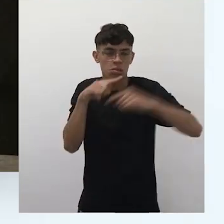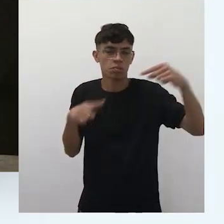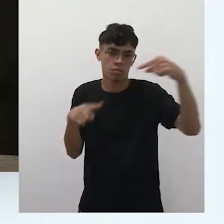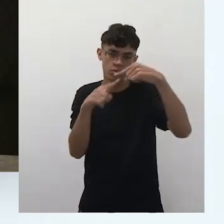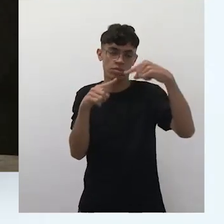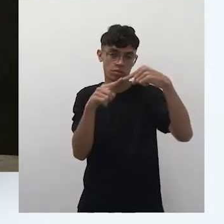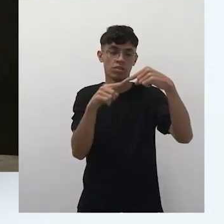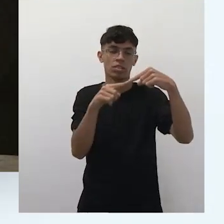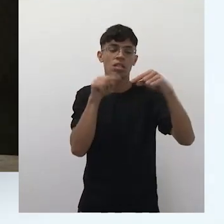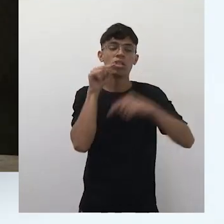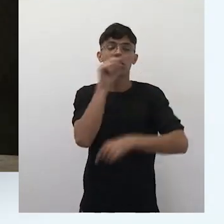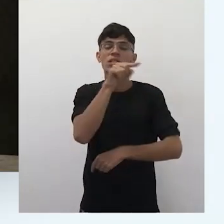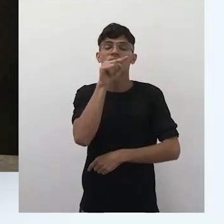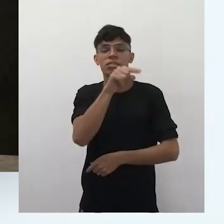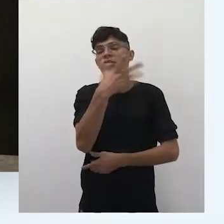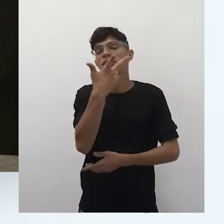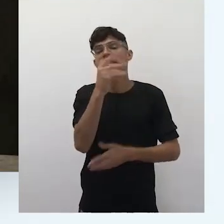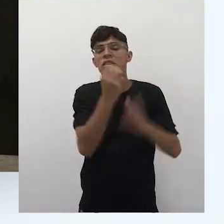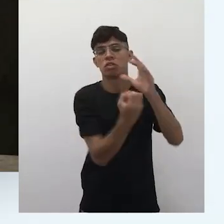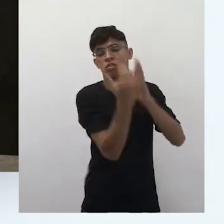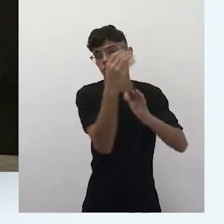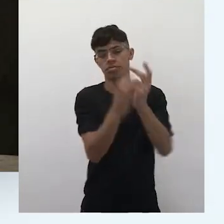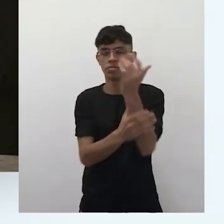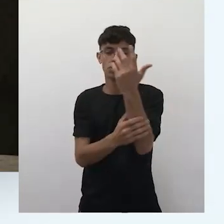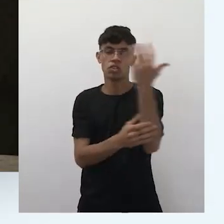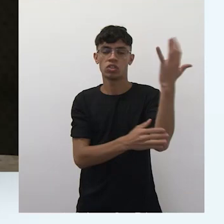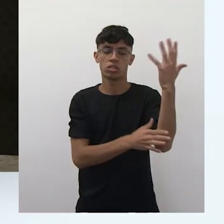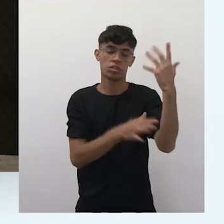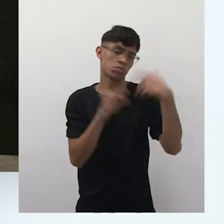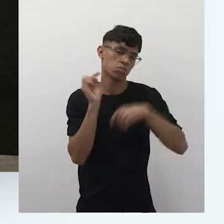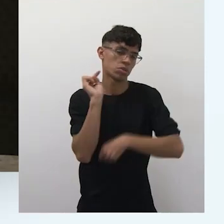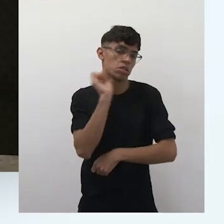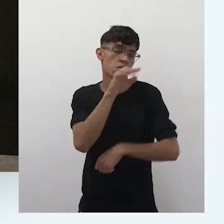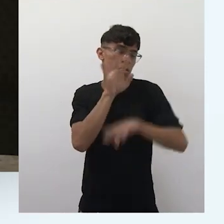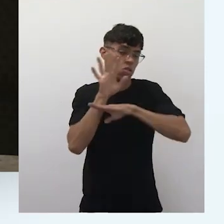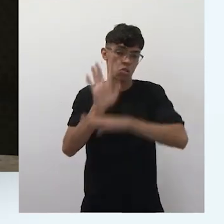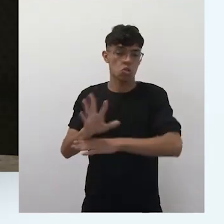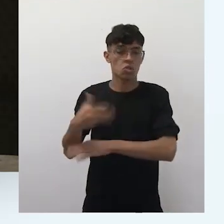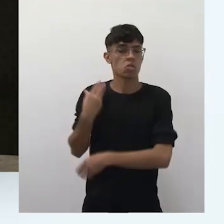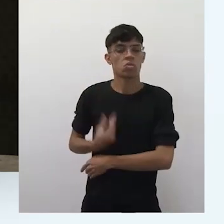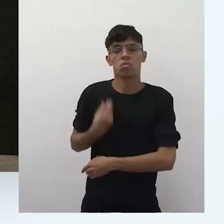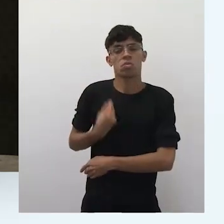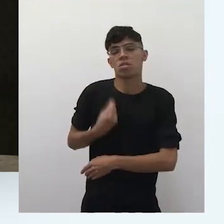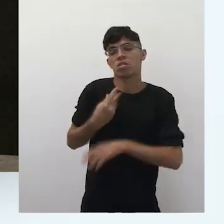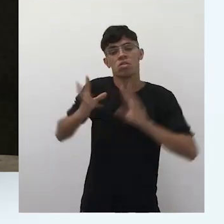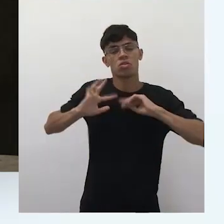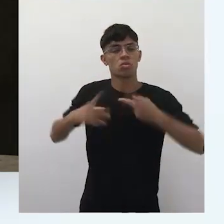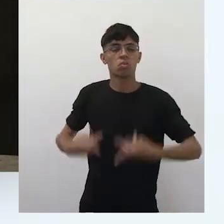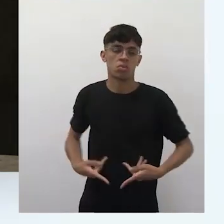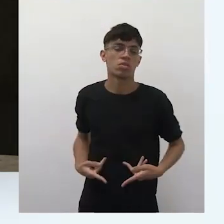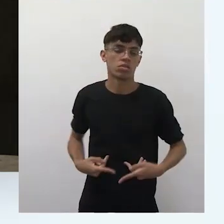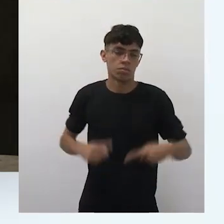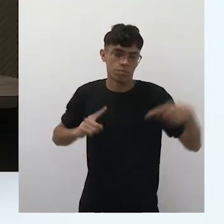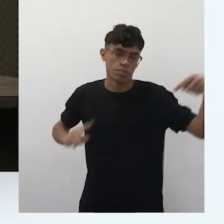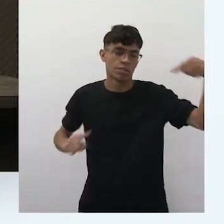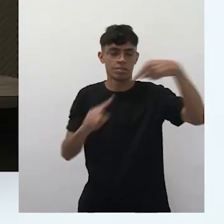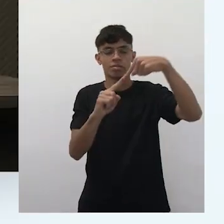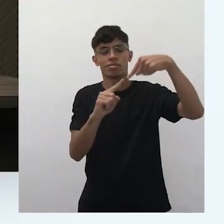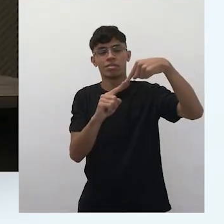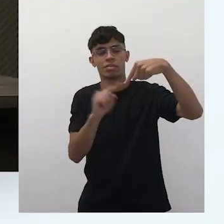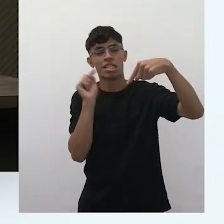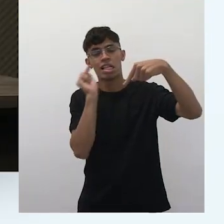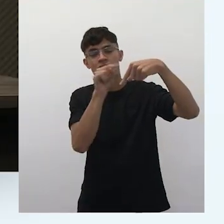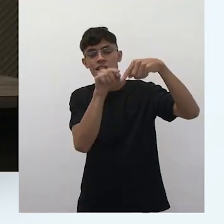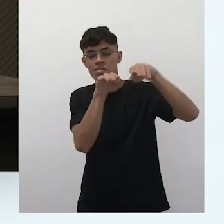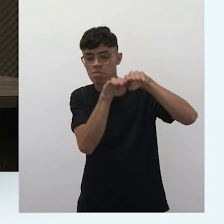que entende a natureza como recurso, ou da Sauvé, entende? Porque ele fala do ser humano, mas a natureza a serviço desse ser humano.